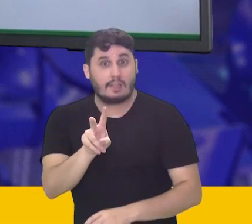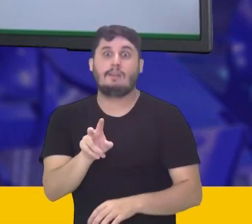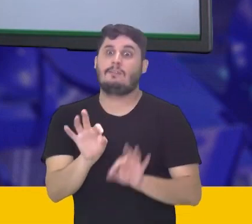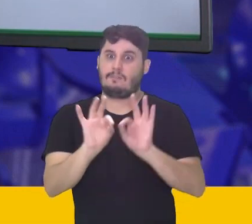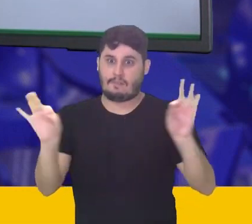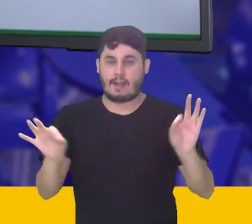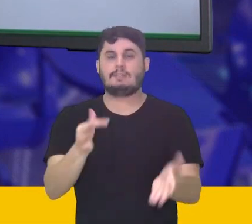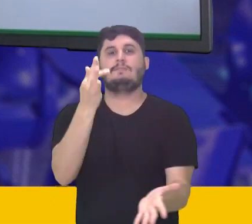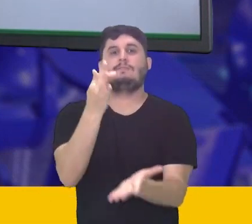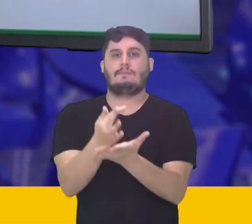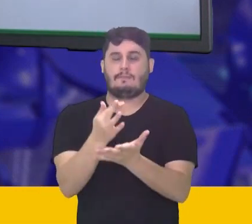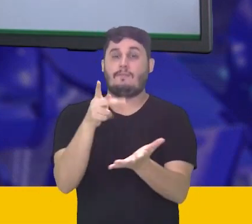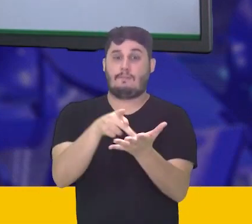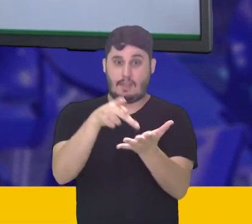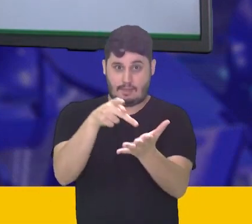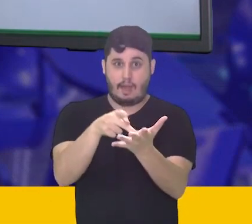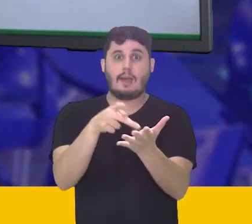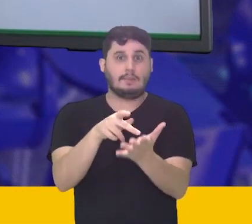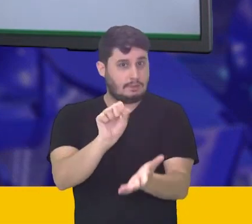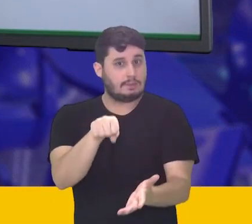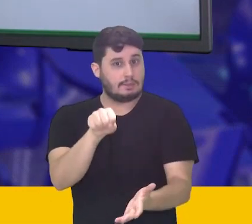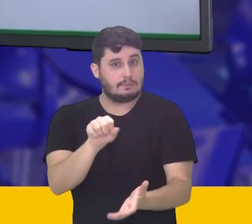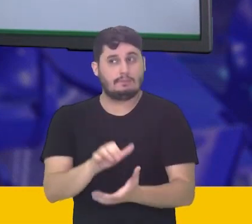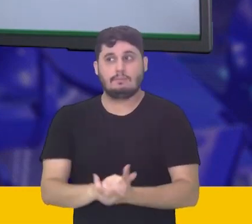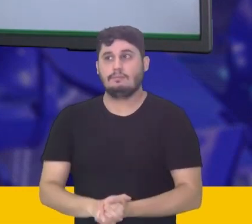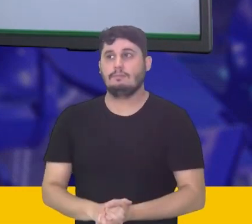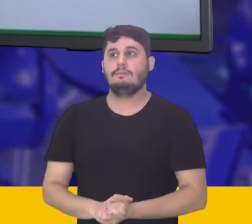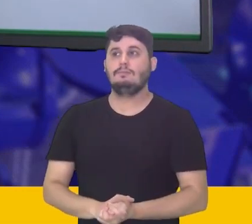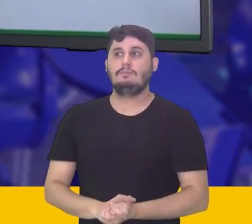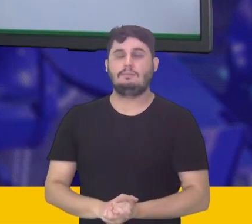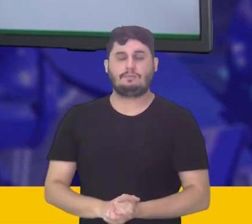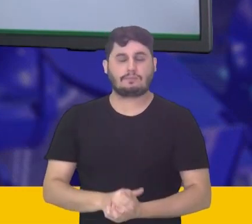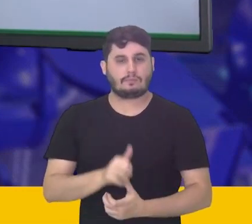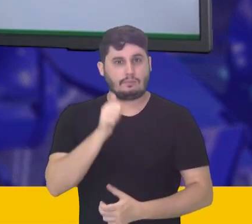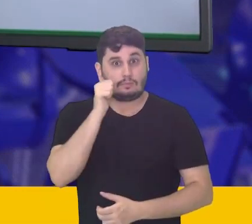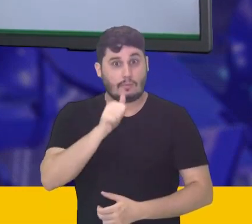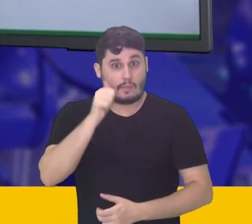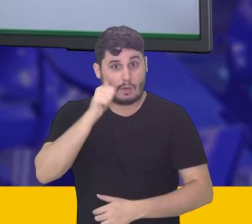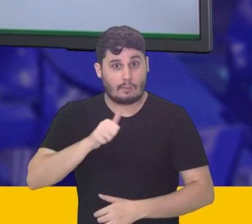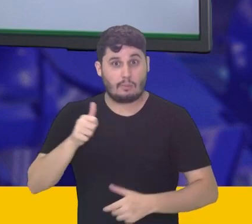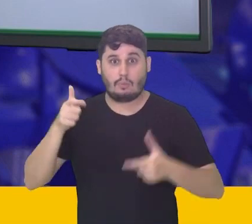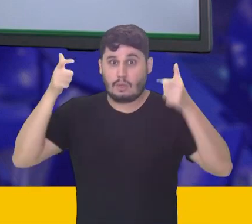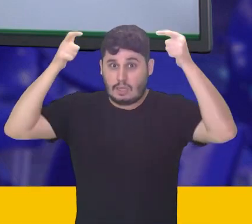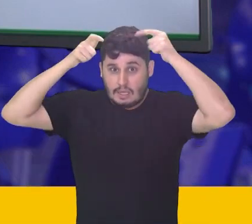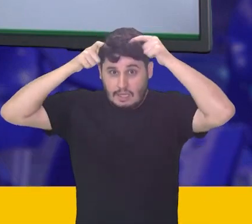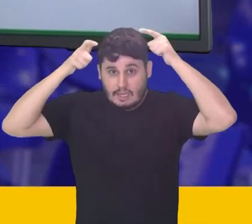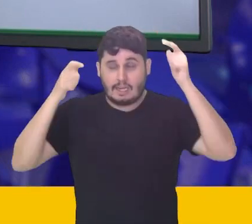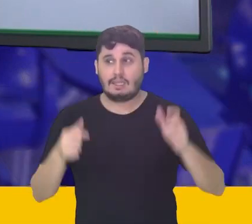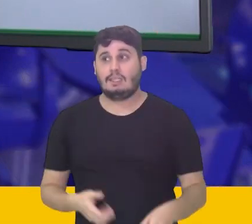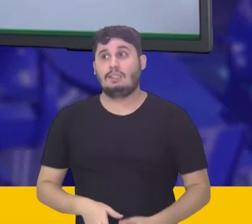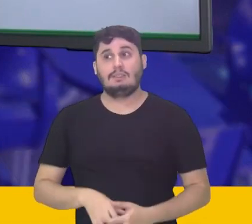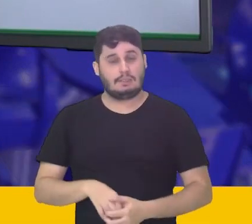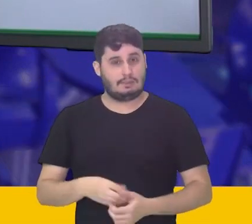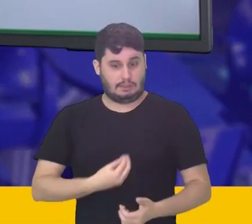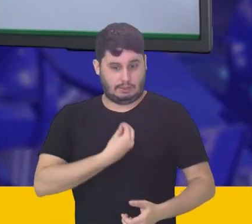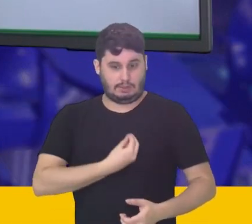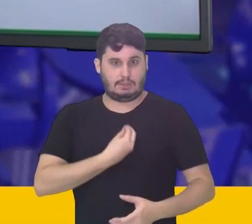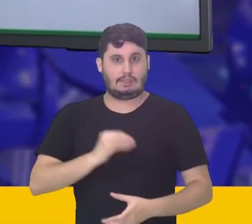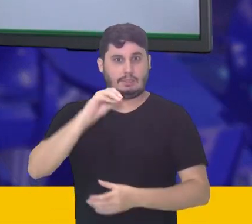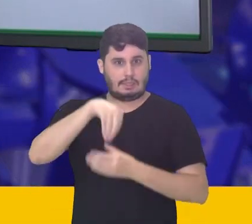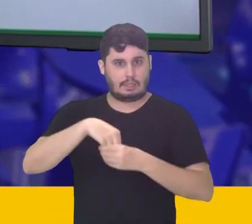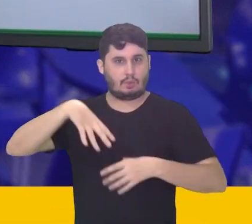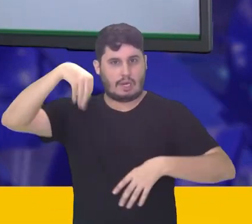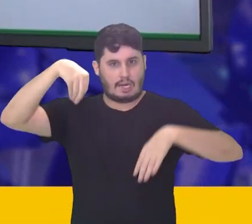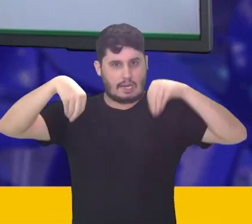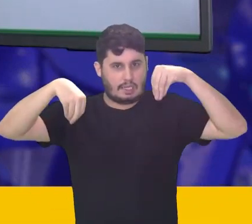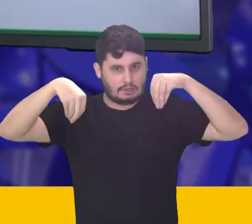é verdadeiro. Próximo. A rainha fica no castelo de Edimburgo quando está na cidade. Será